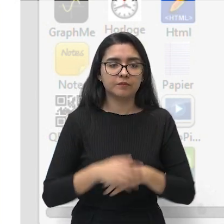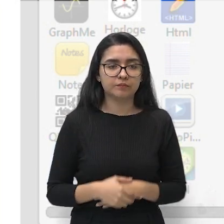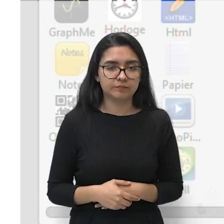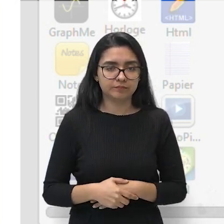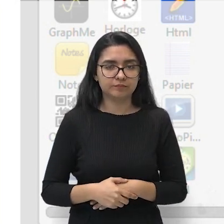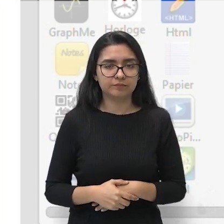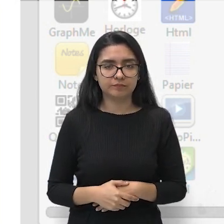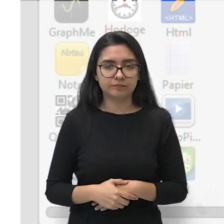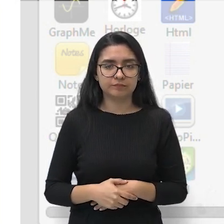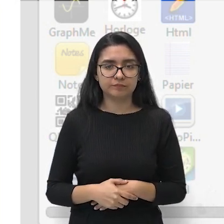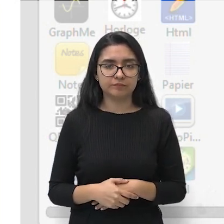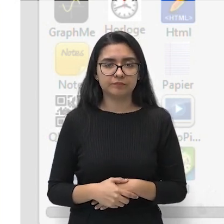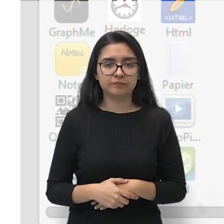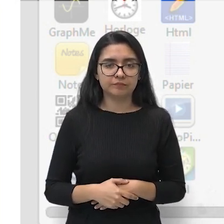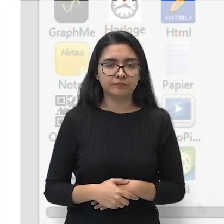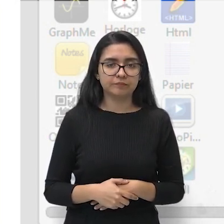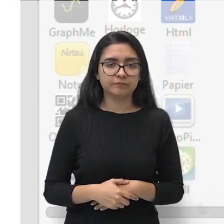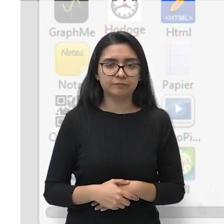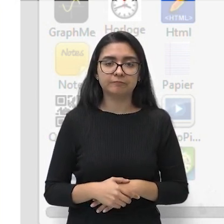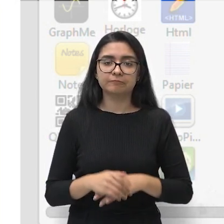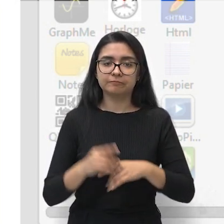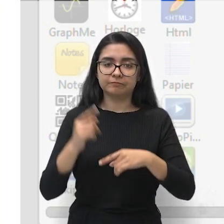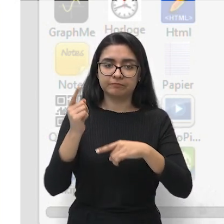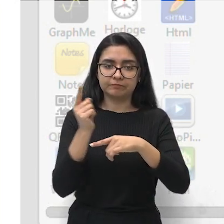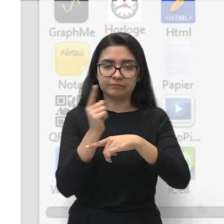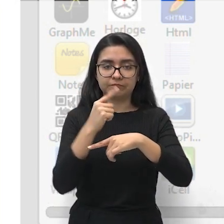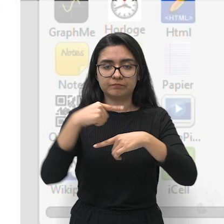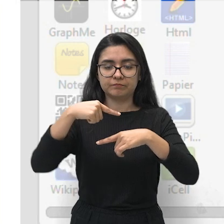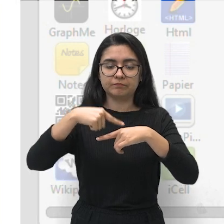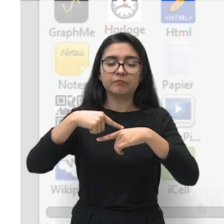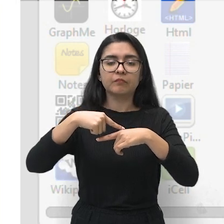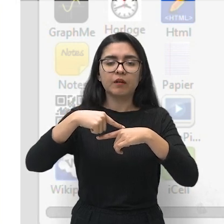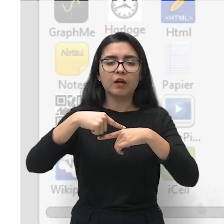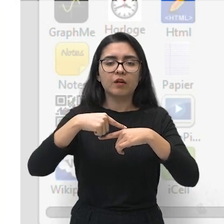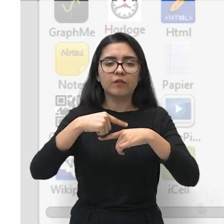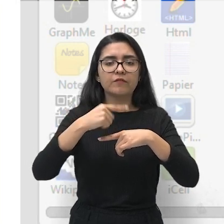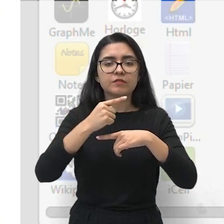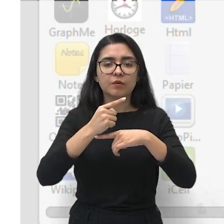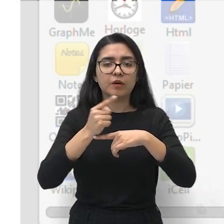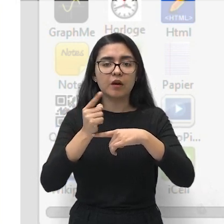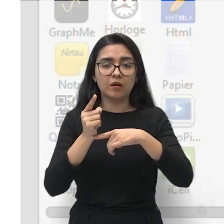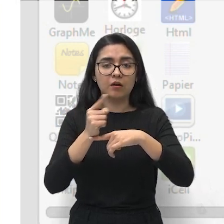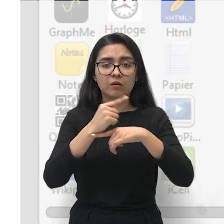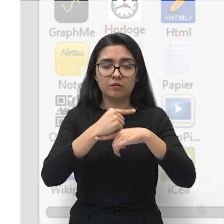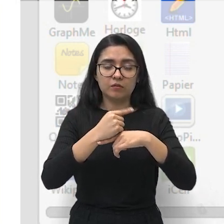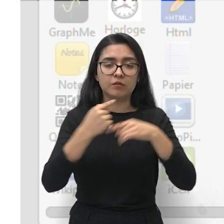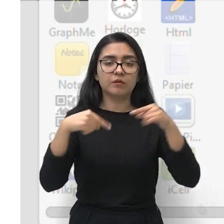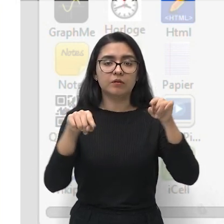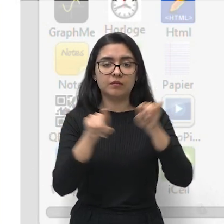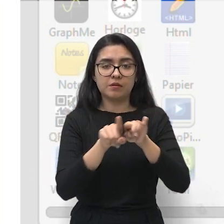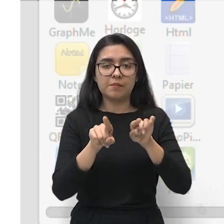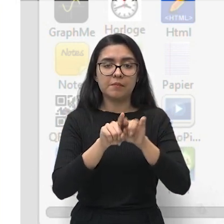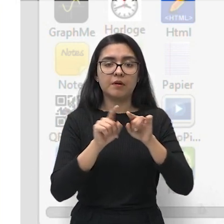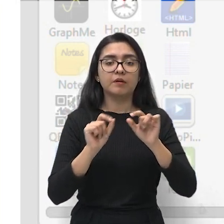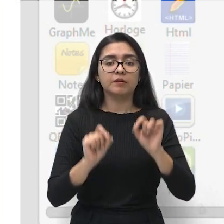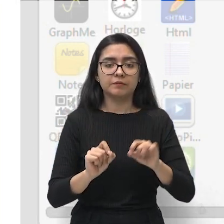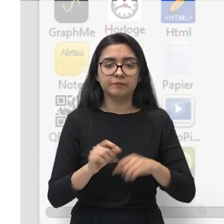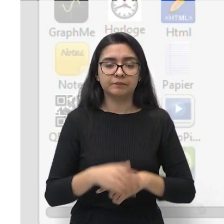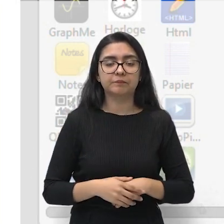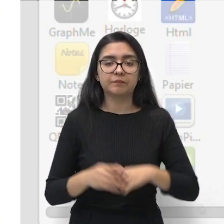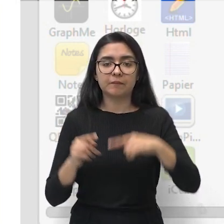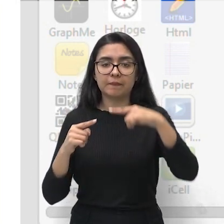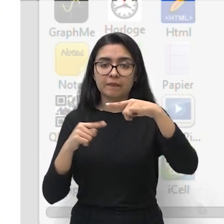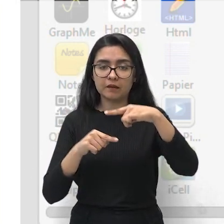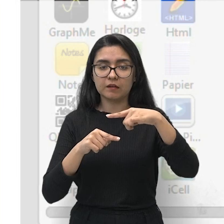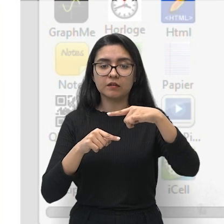Vamos pegar aqui, né, fazer dois arcos aqui, ó. Um em cima, certo? E outro